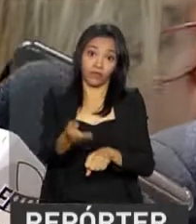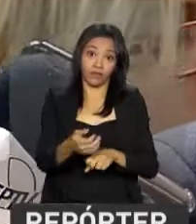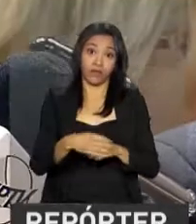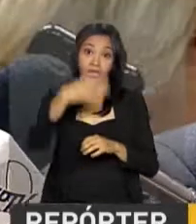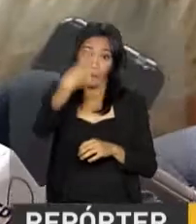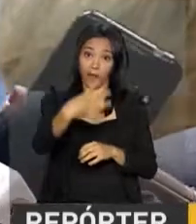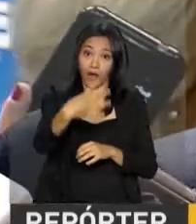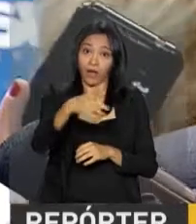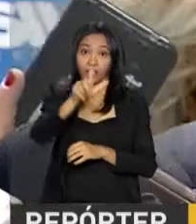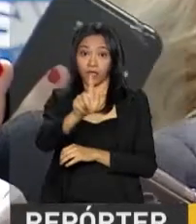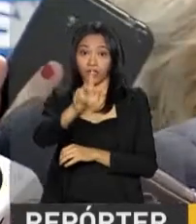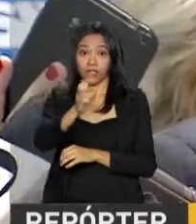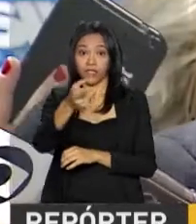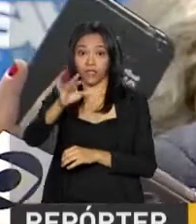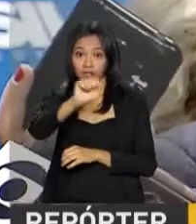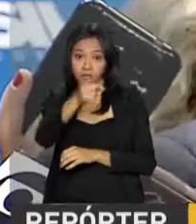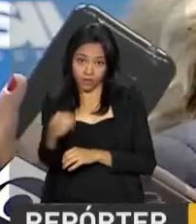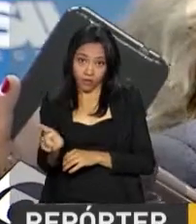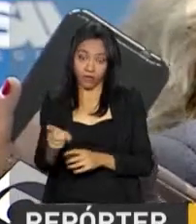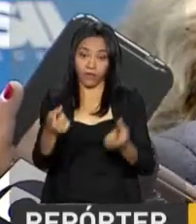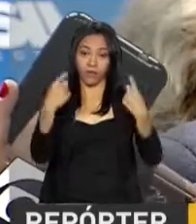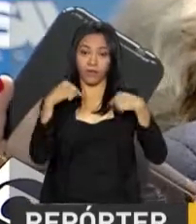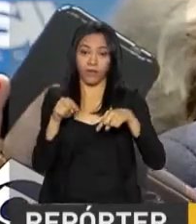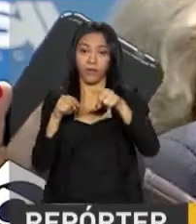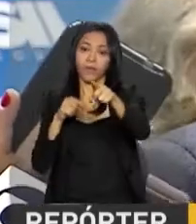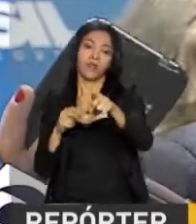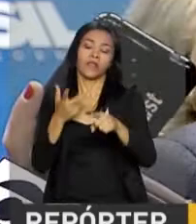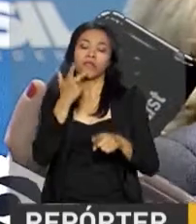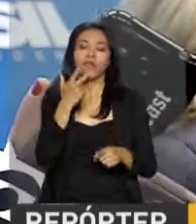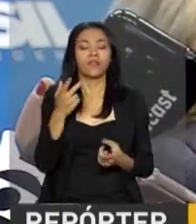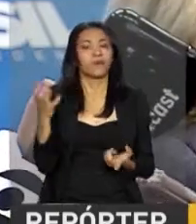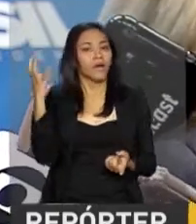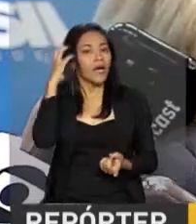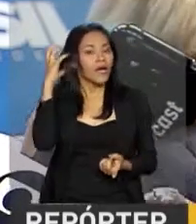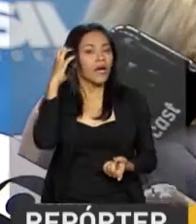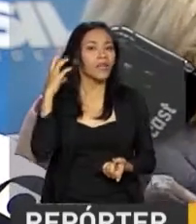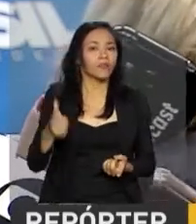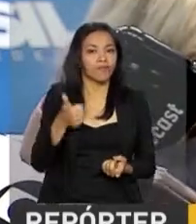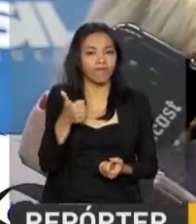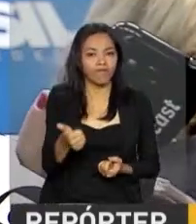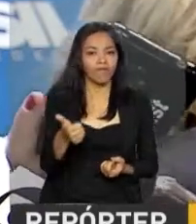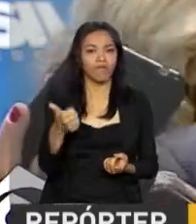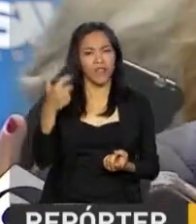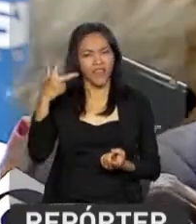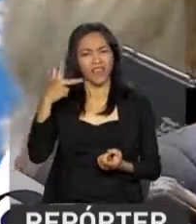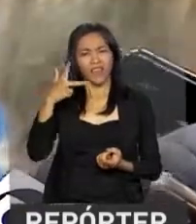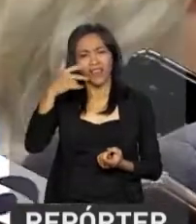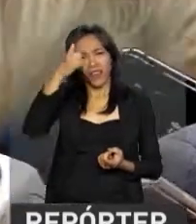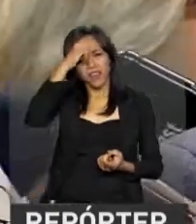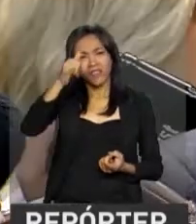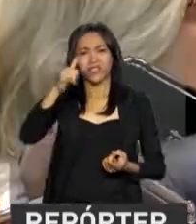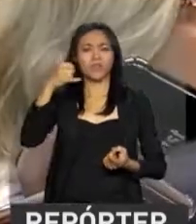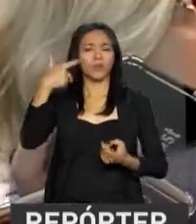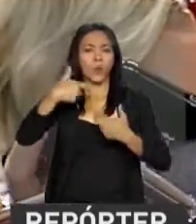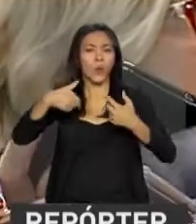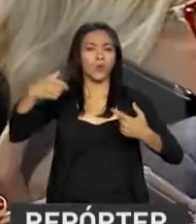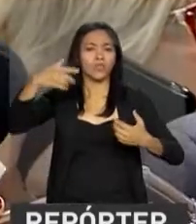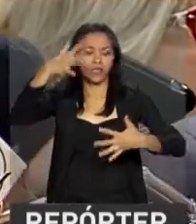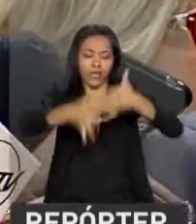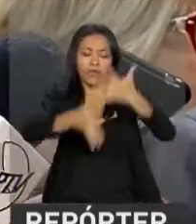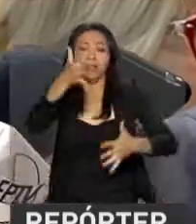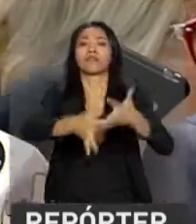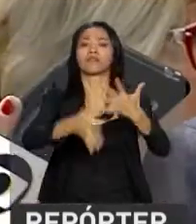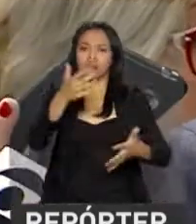interferência de mitigar e rádio interferências e com isso o usuário que é o mais importante nesse ano